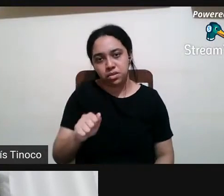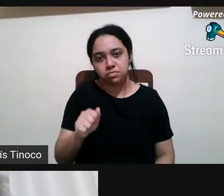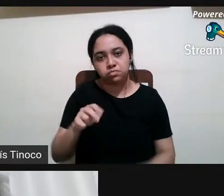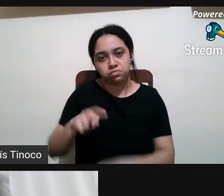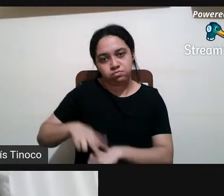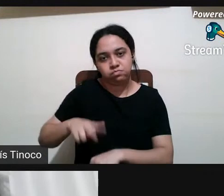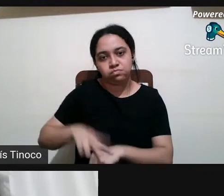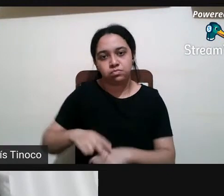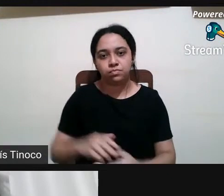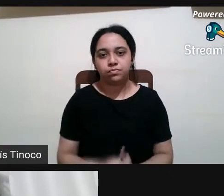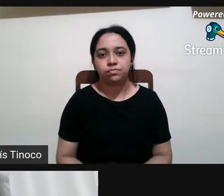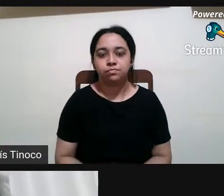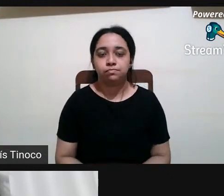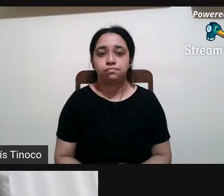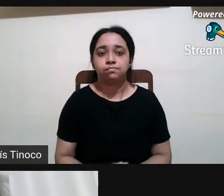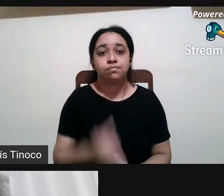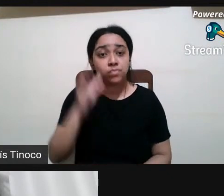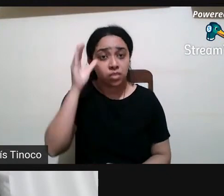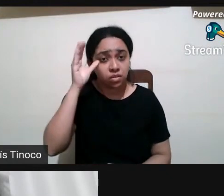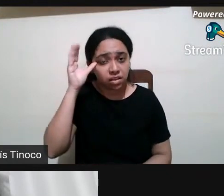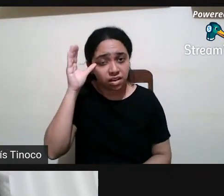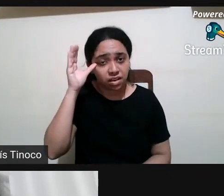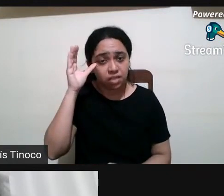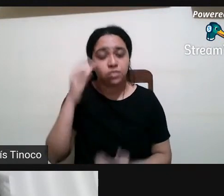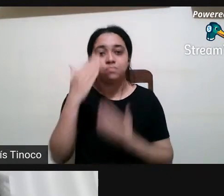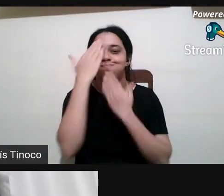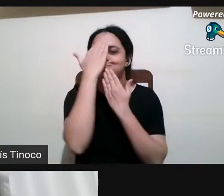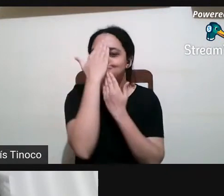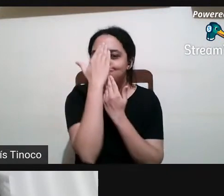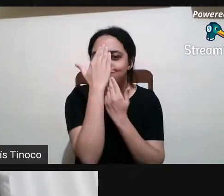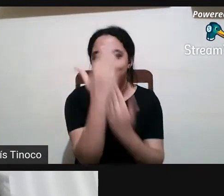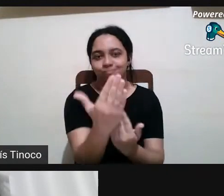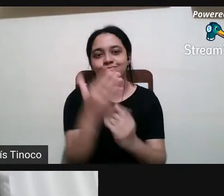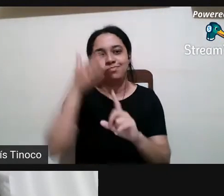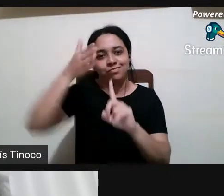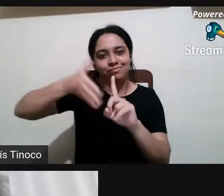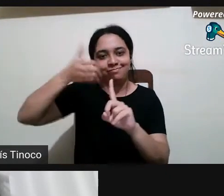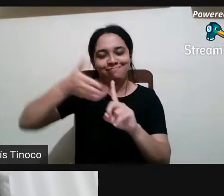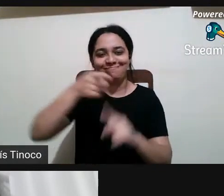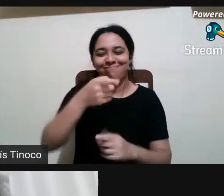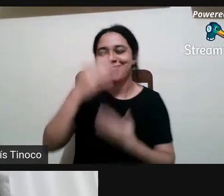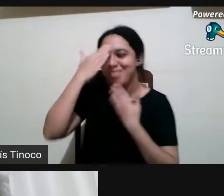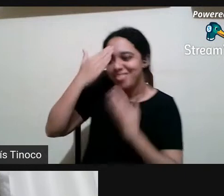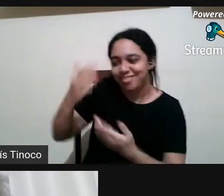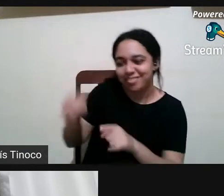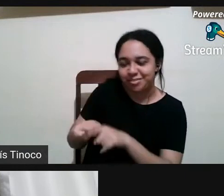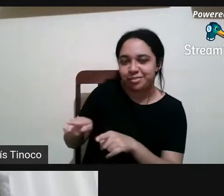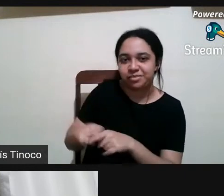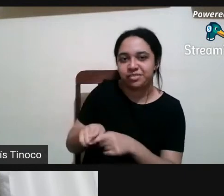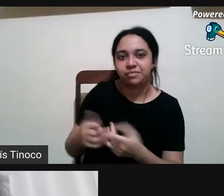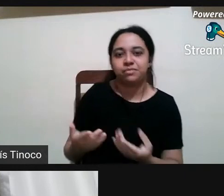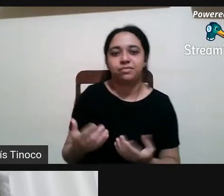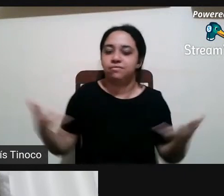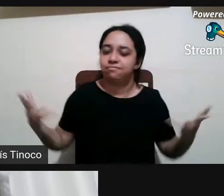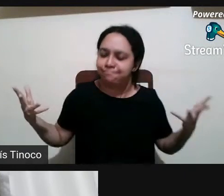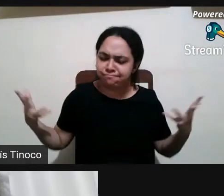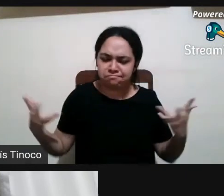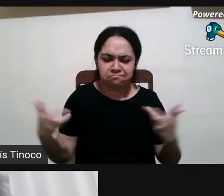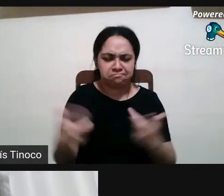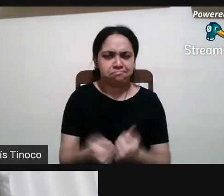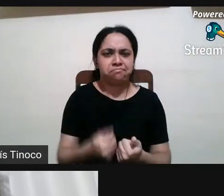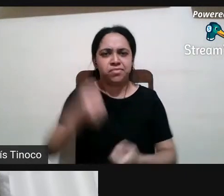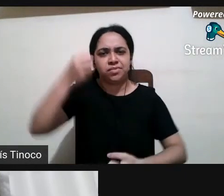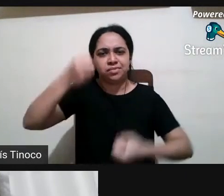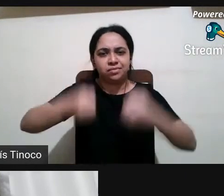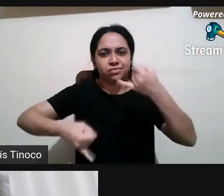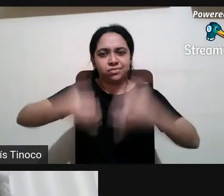Caio, muitíssimo obrigado pela sua apresentação, foi fabulosa. As suas explicações